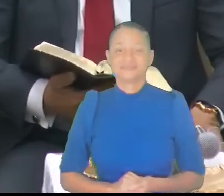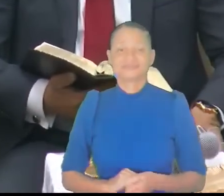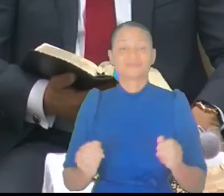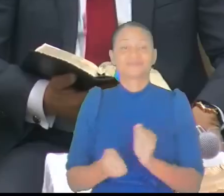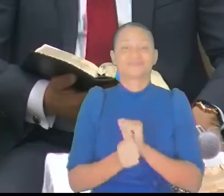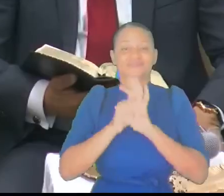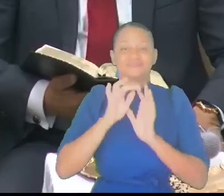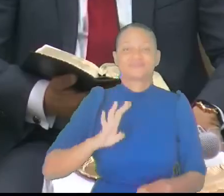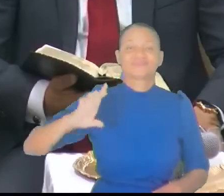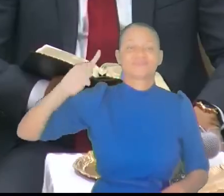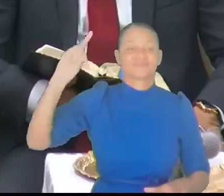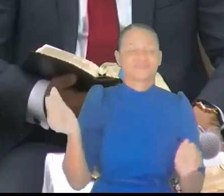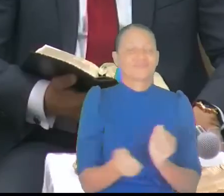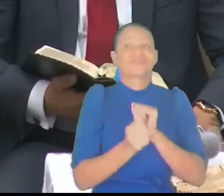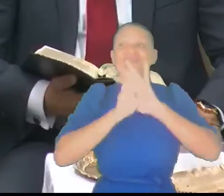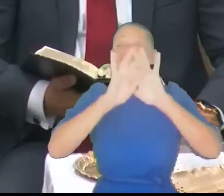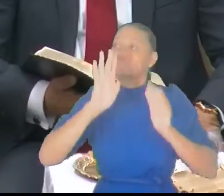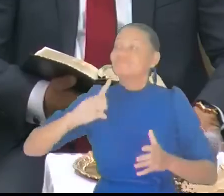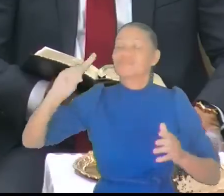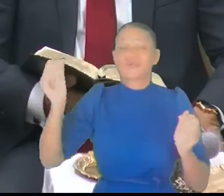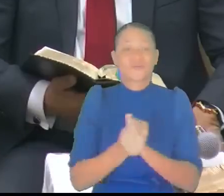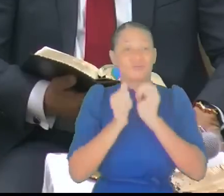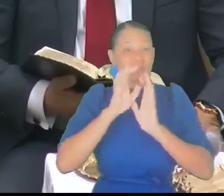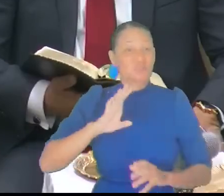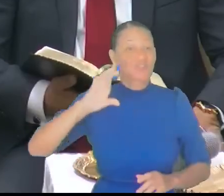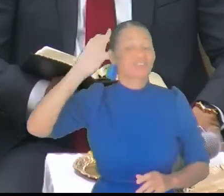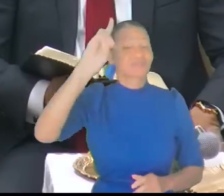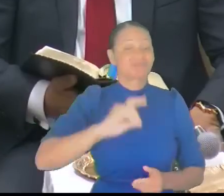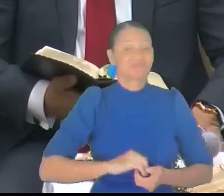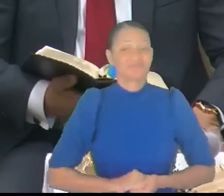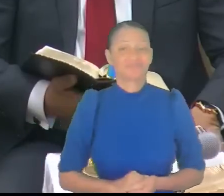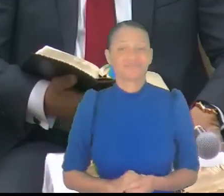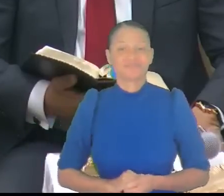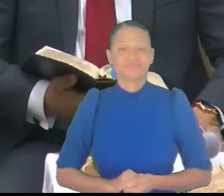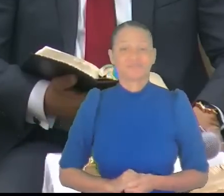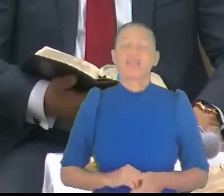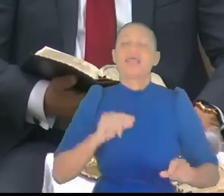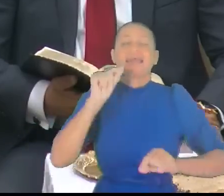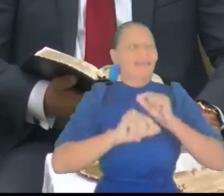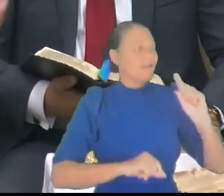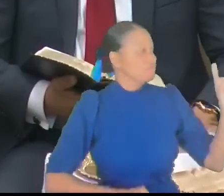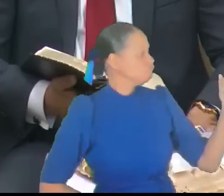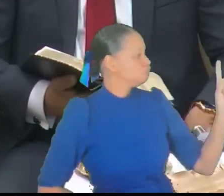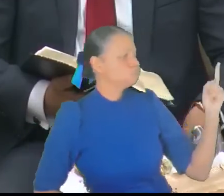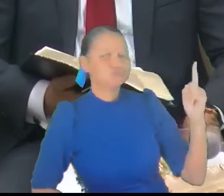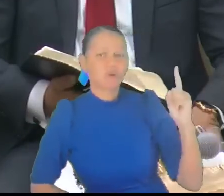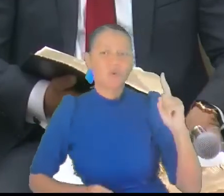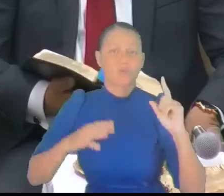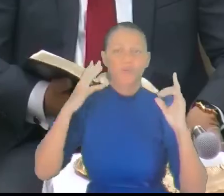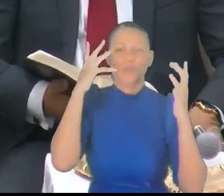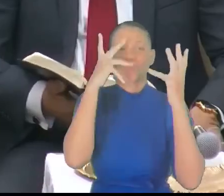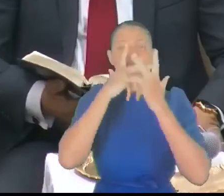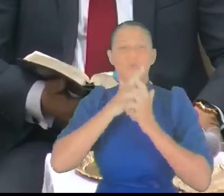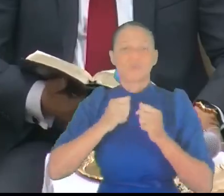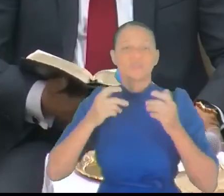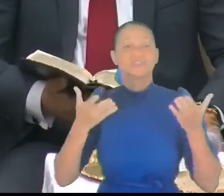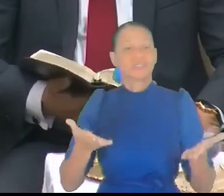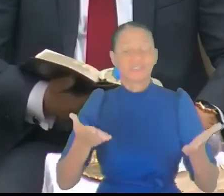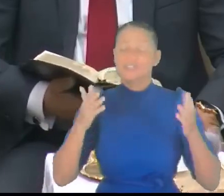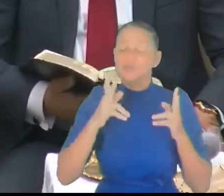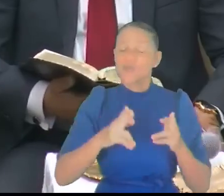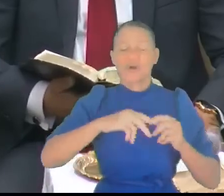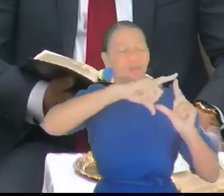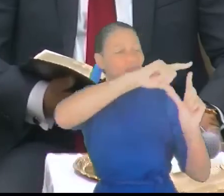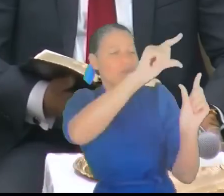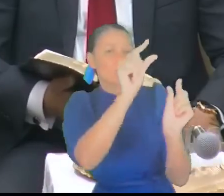Glória, glória, glória, glória a Deus. Quem é esta que vem formosa como a lua? A lua